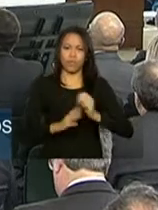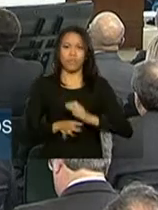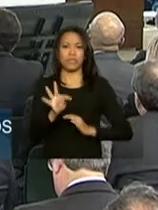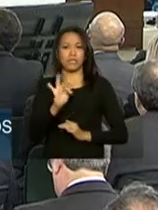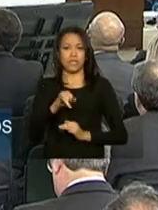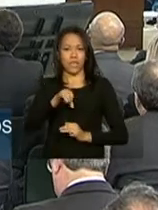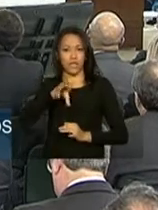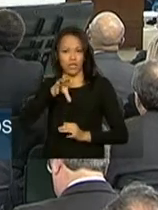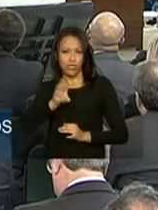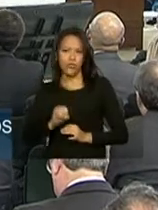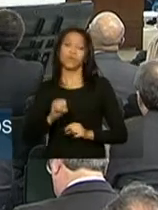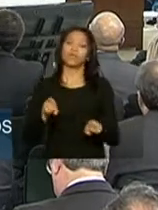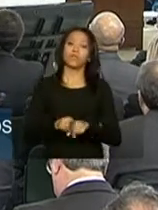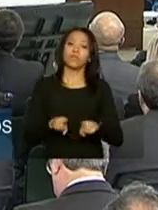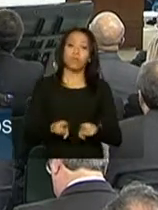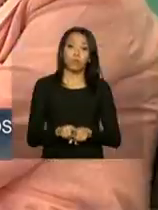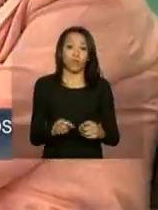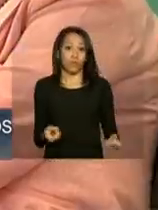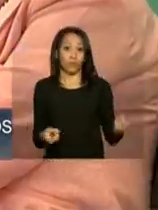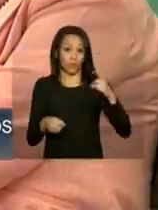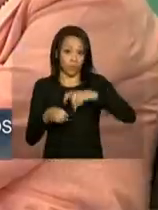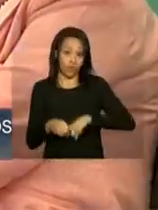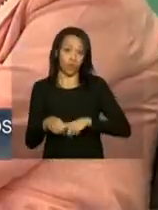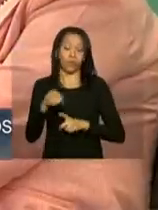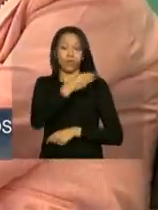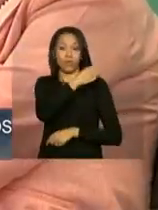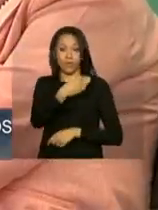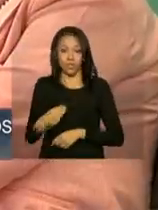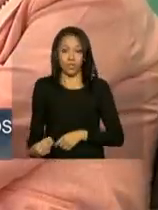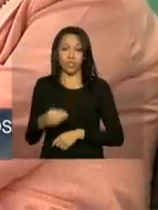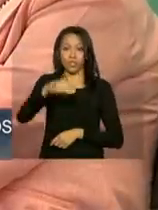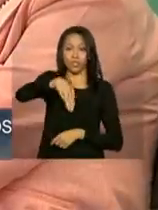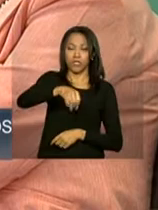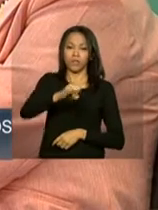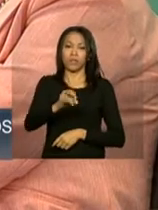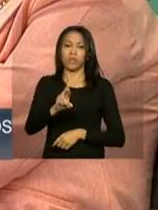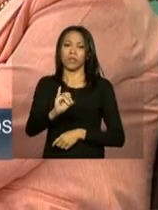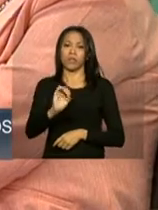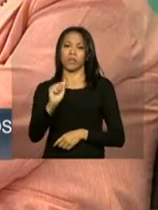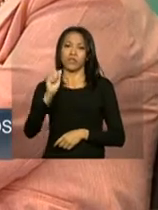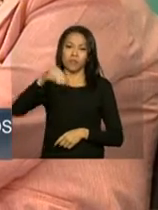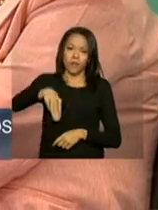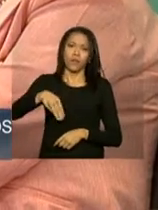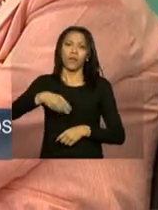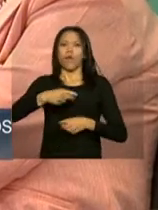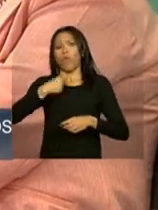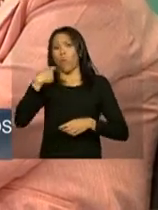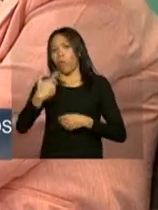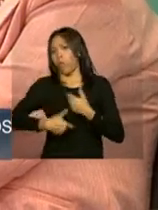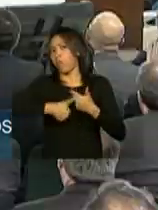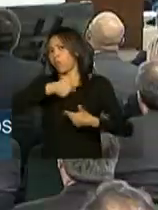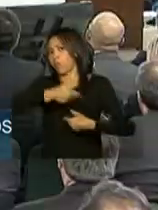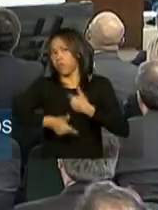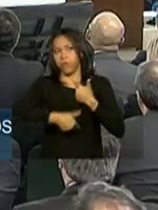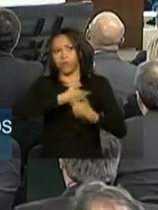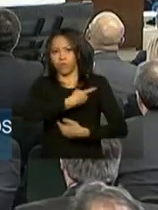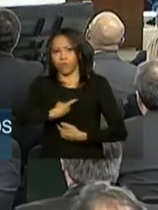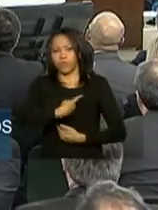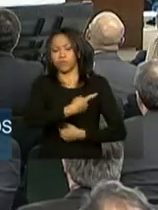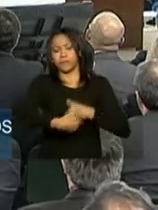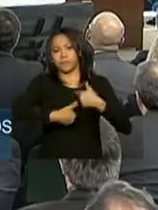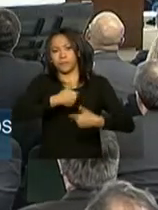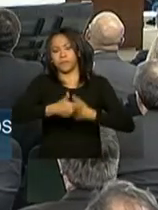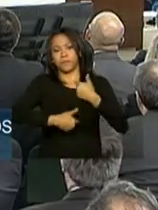conjunto da nossa ministra Miriam Belchior. Nós ficamos debruçados longos e longos